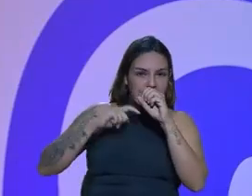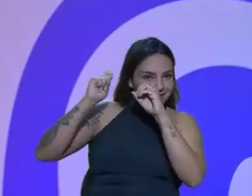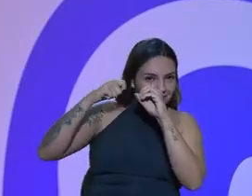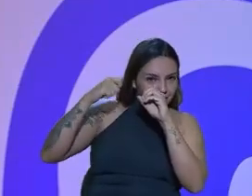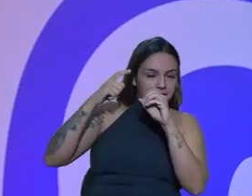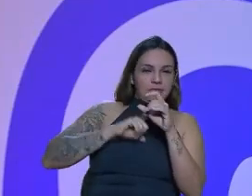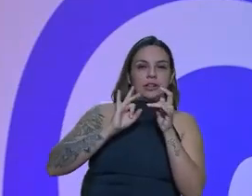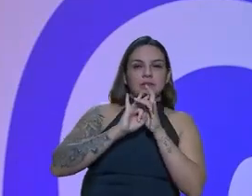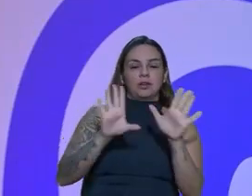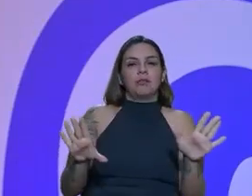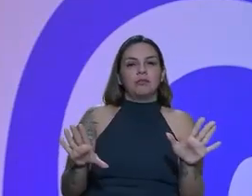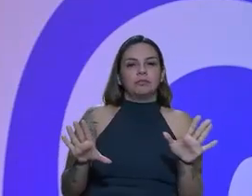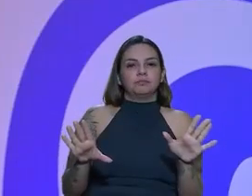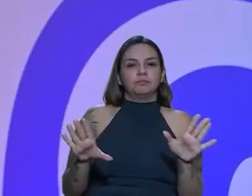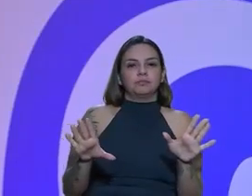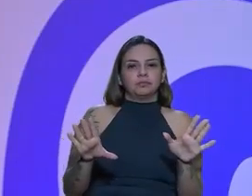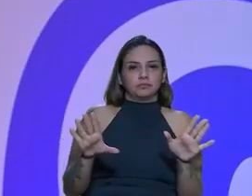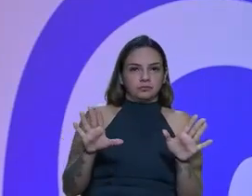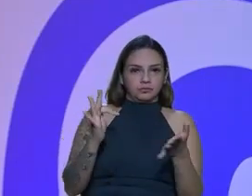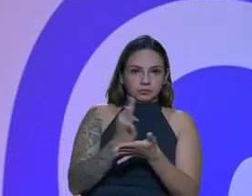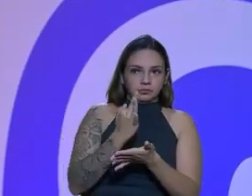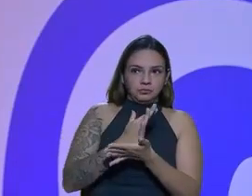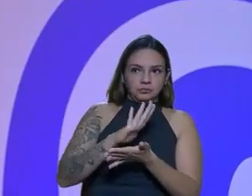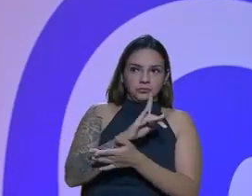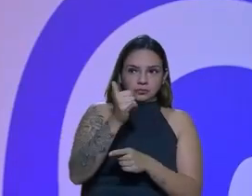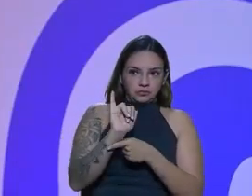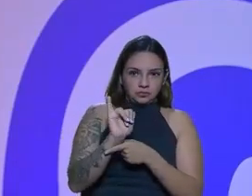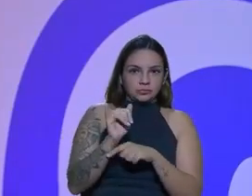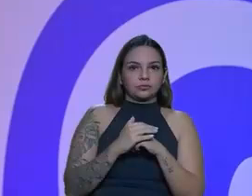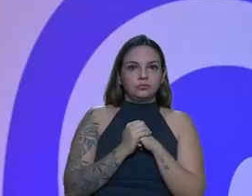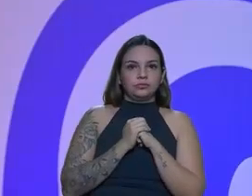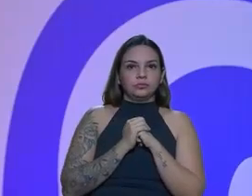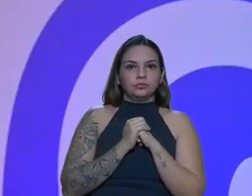e ficarão disponíveis no canal do Fliaraxá no YouTube.